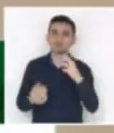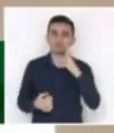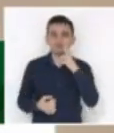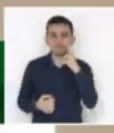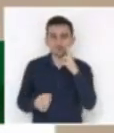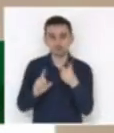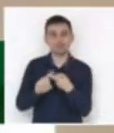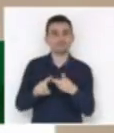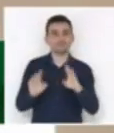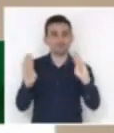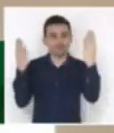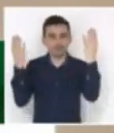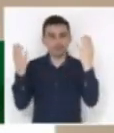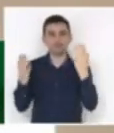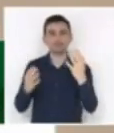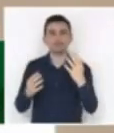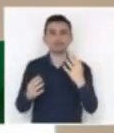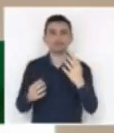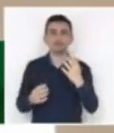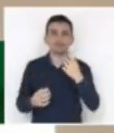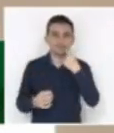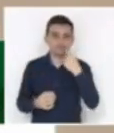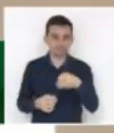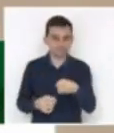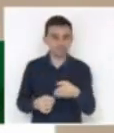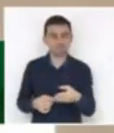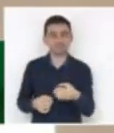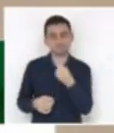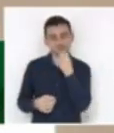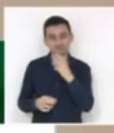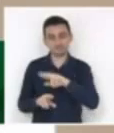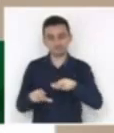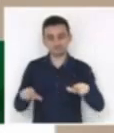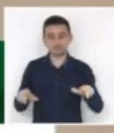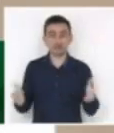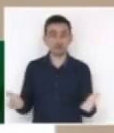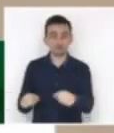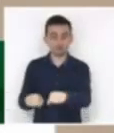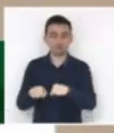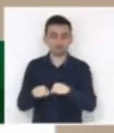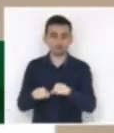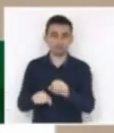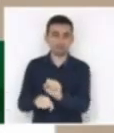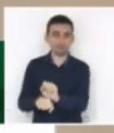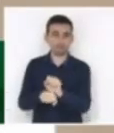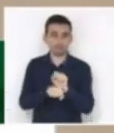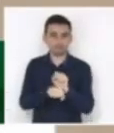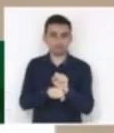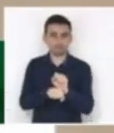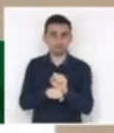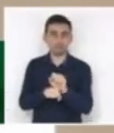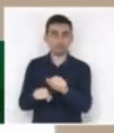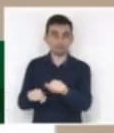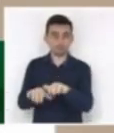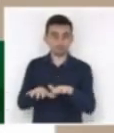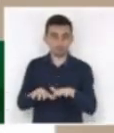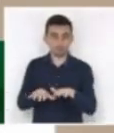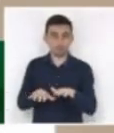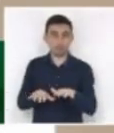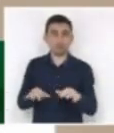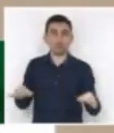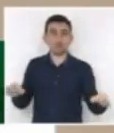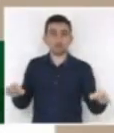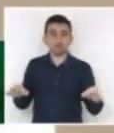diversidade do nosso Estado. Senhores deputados, então, essa presidência, vai suspender a sessão até o horário